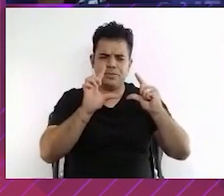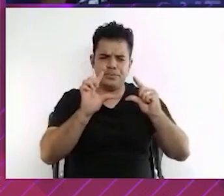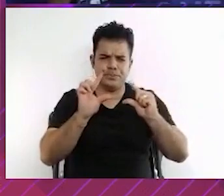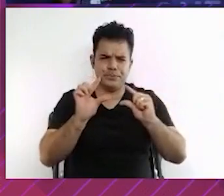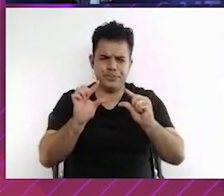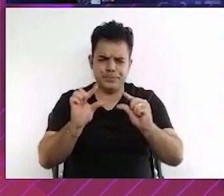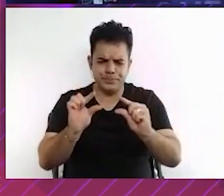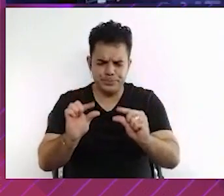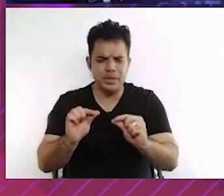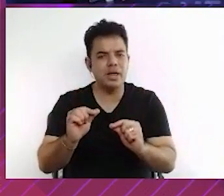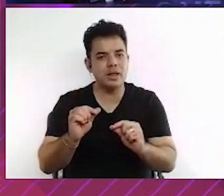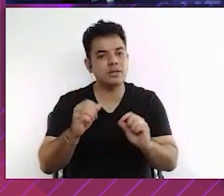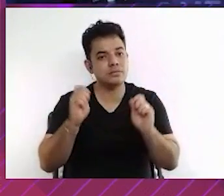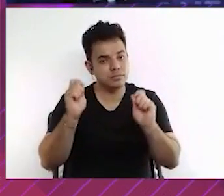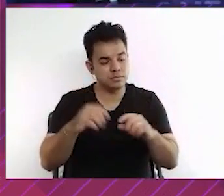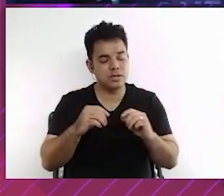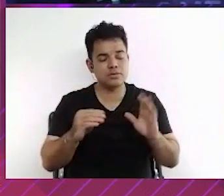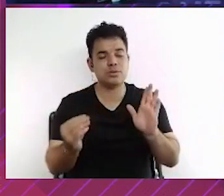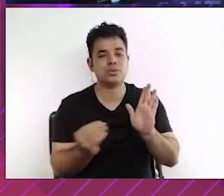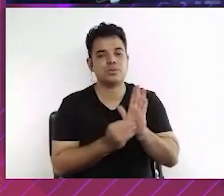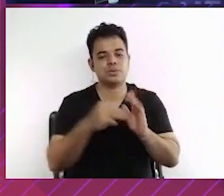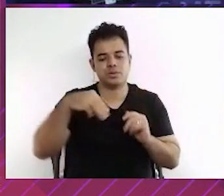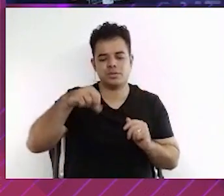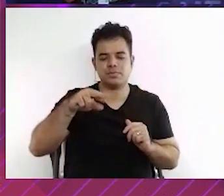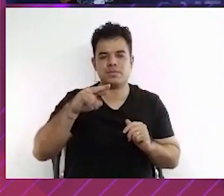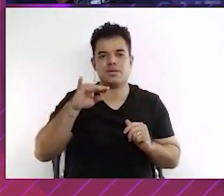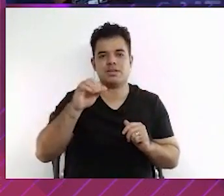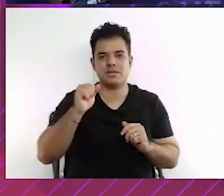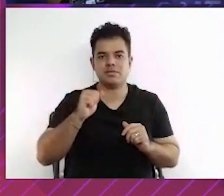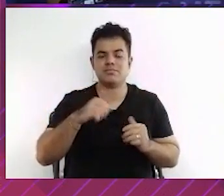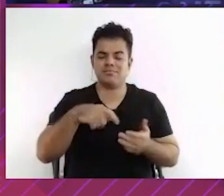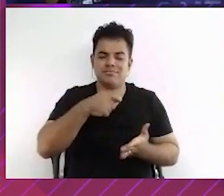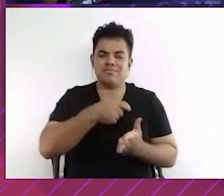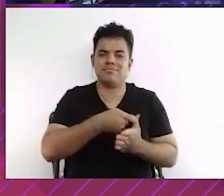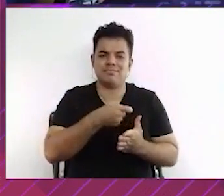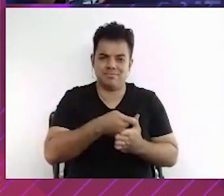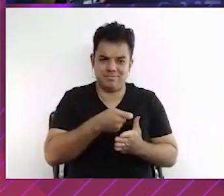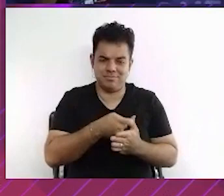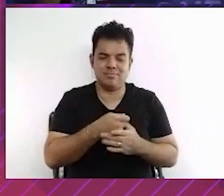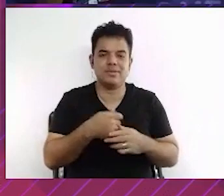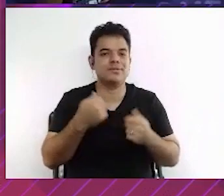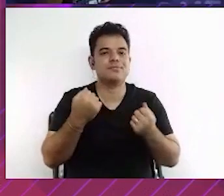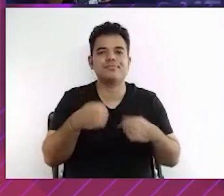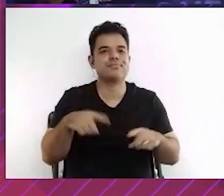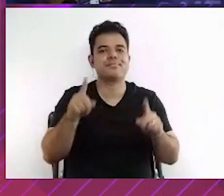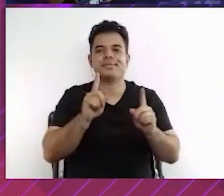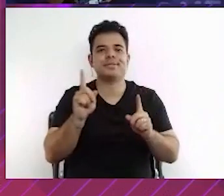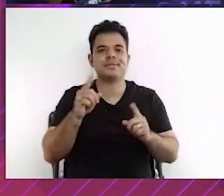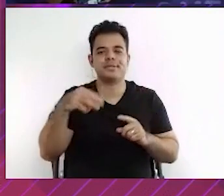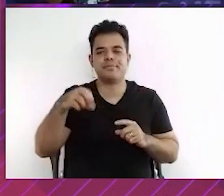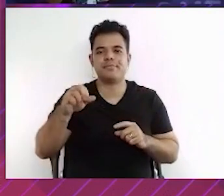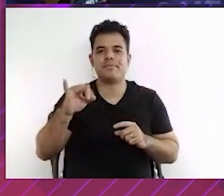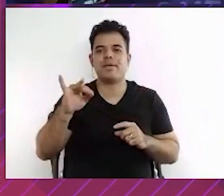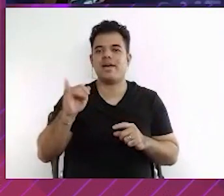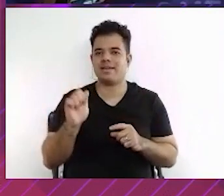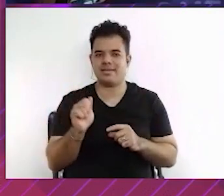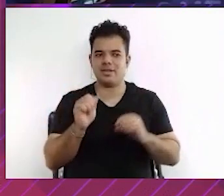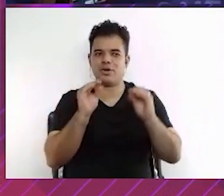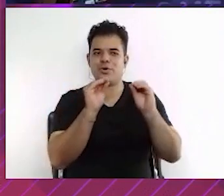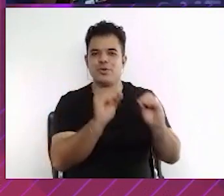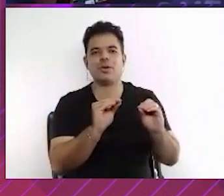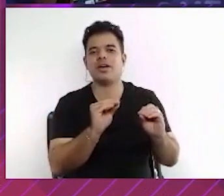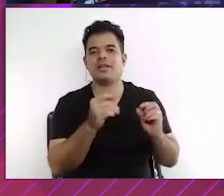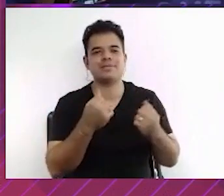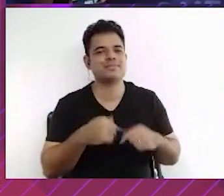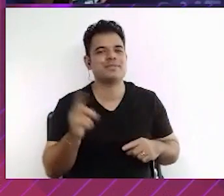ele colocou a Maria aí de propósito, porque a gente não ia precisar tanto da Maria nesses dias, porque a previsão